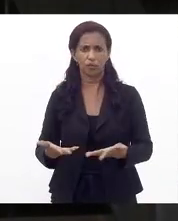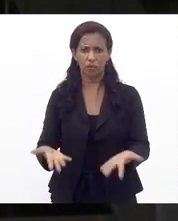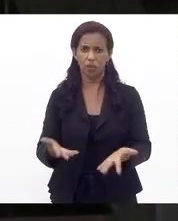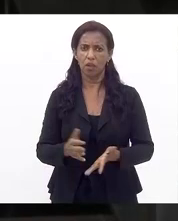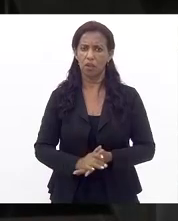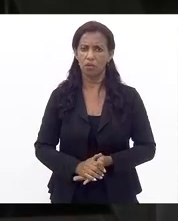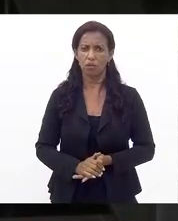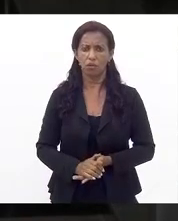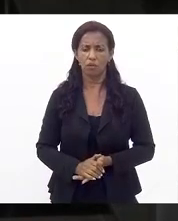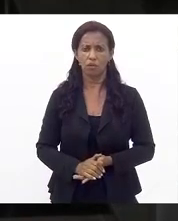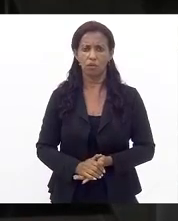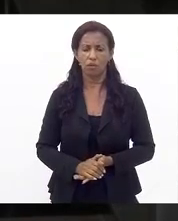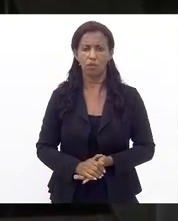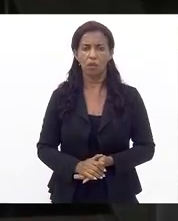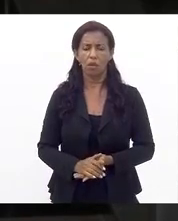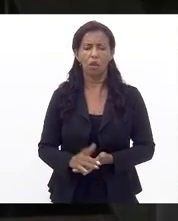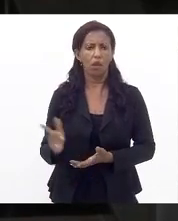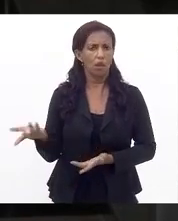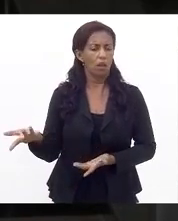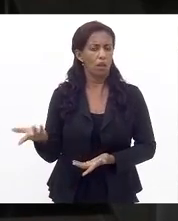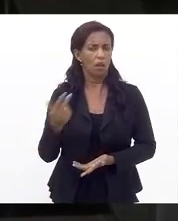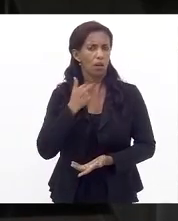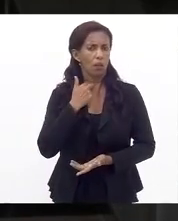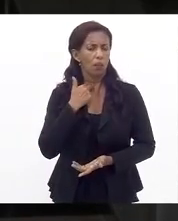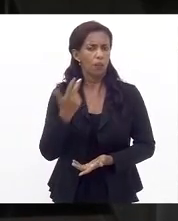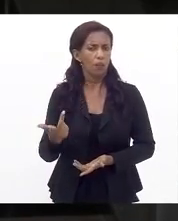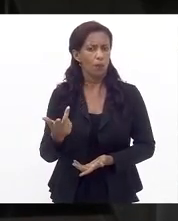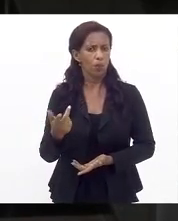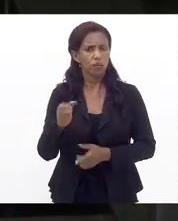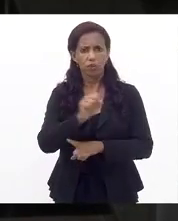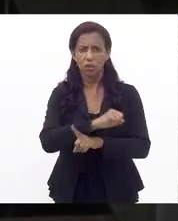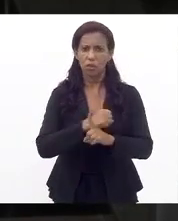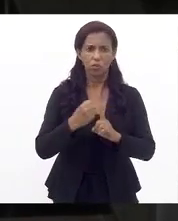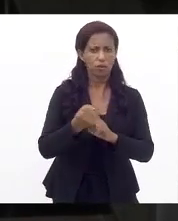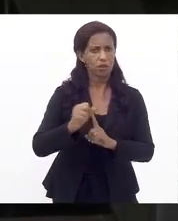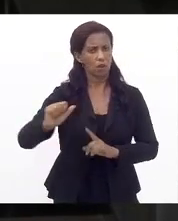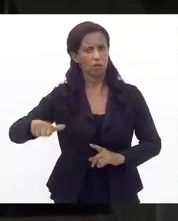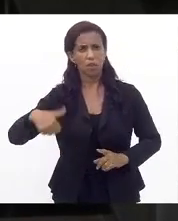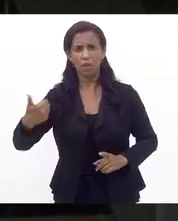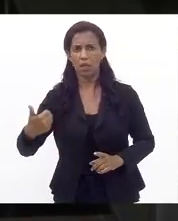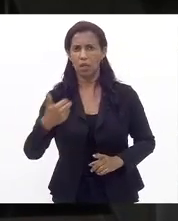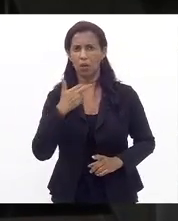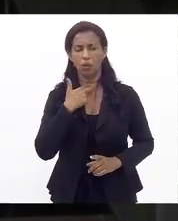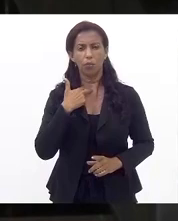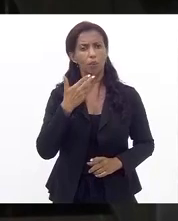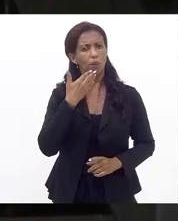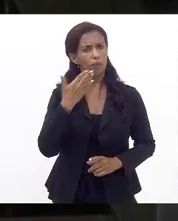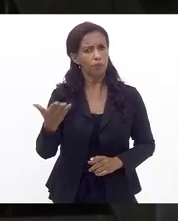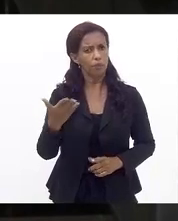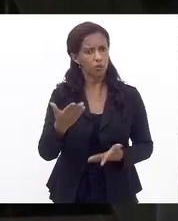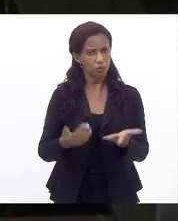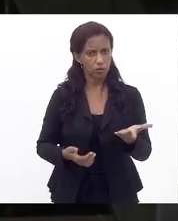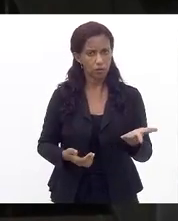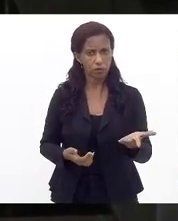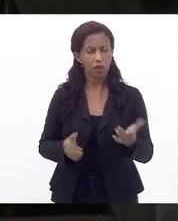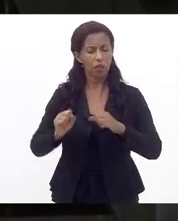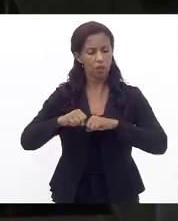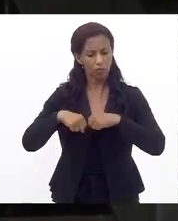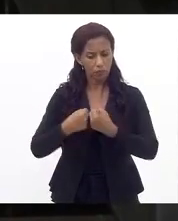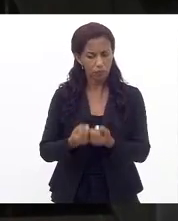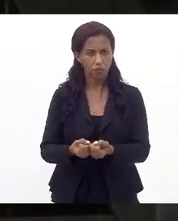de imperativo legal tão pouco de interativo social Então queria fazer de presentear da orelha também